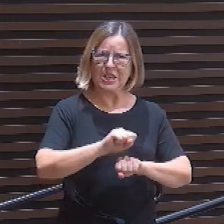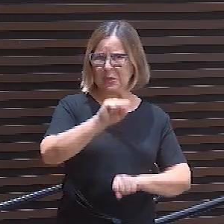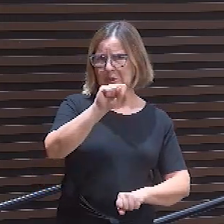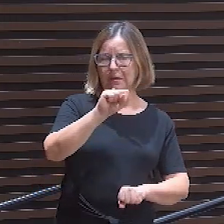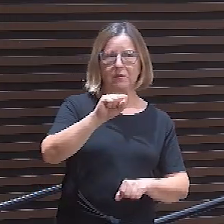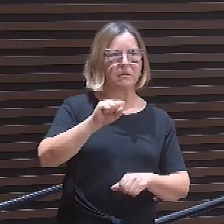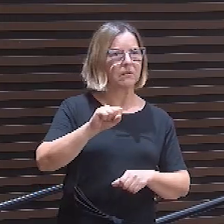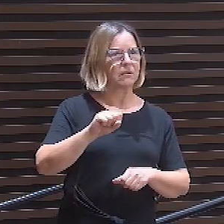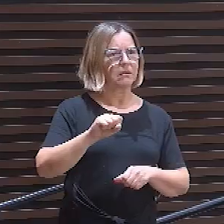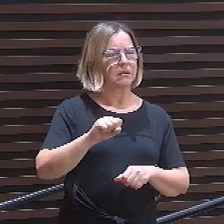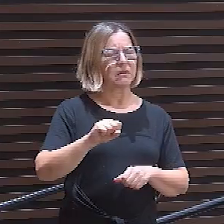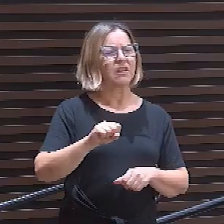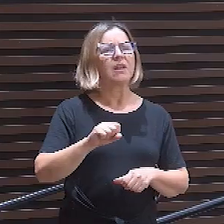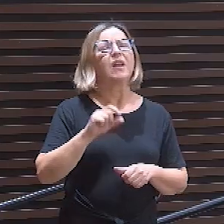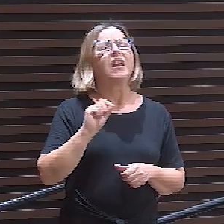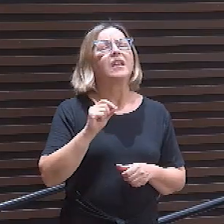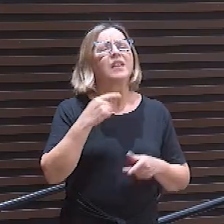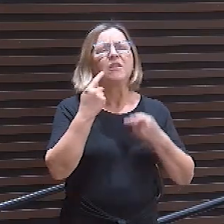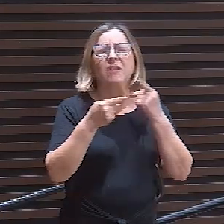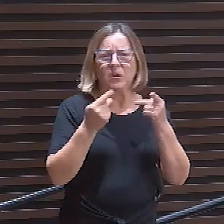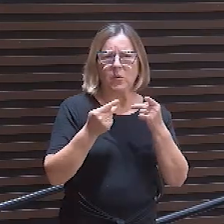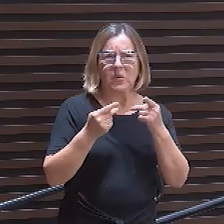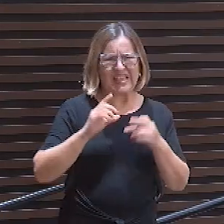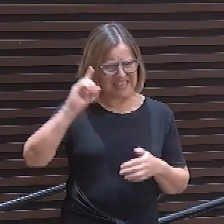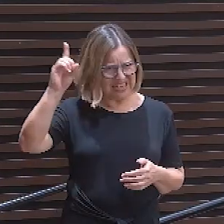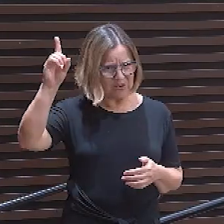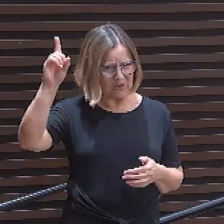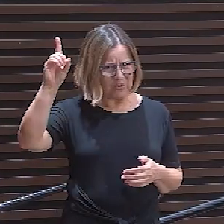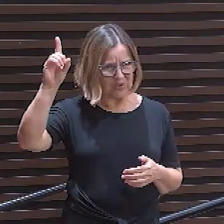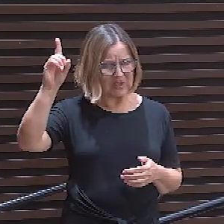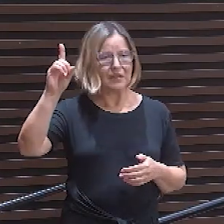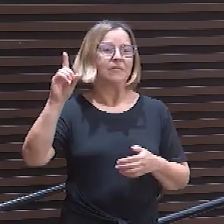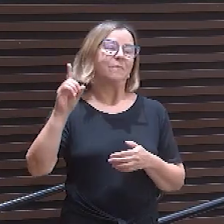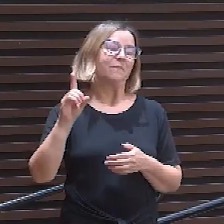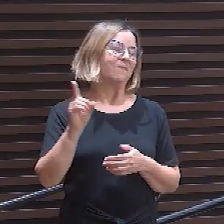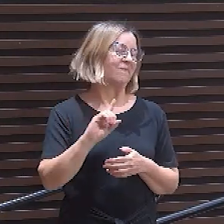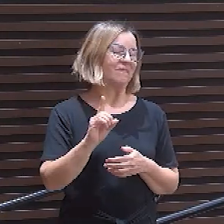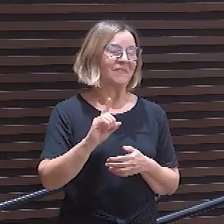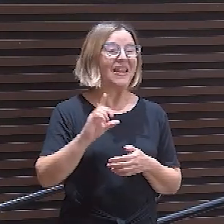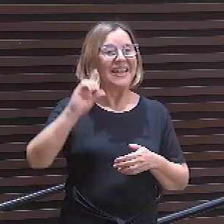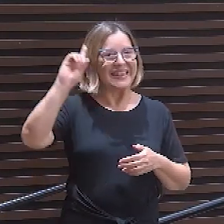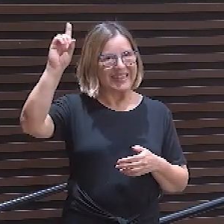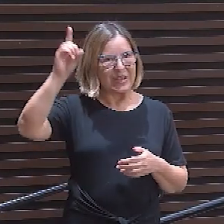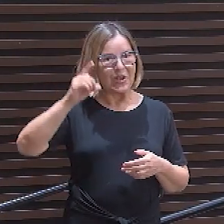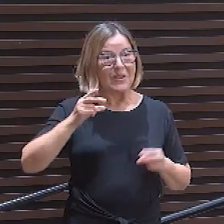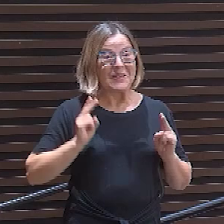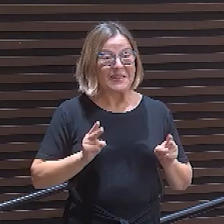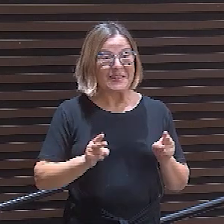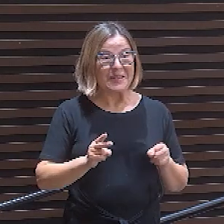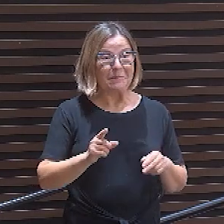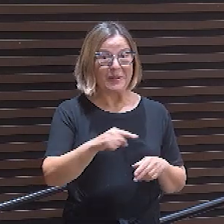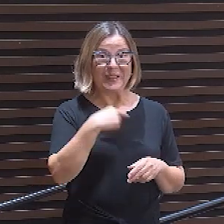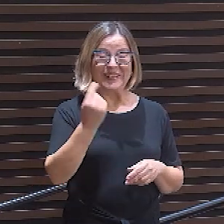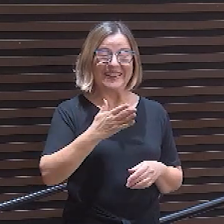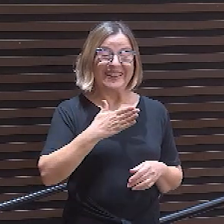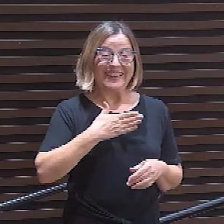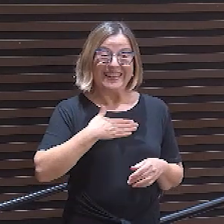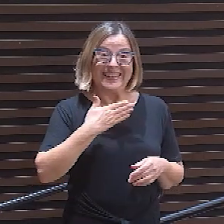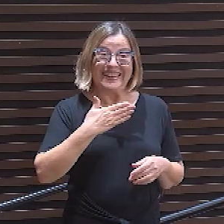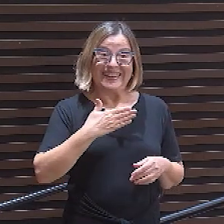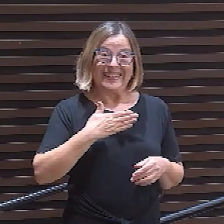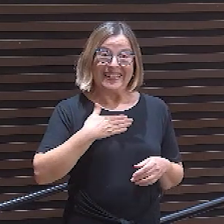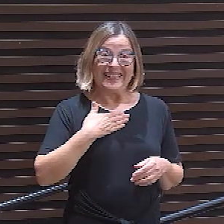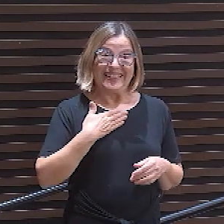Foi Deus que deu a palavra final? Ele sempre vai nos surpreender. Em Cristo